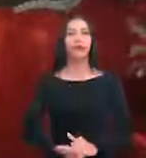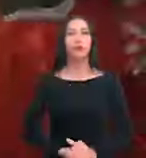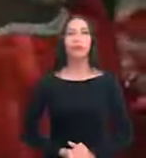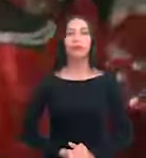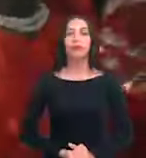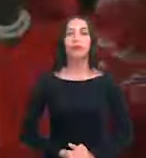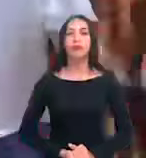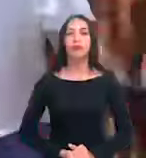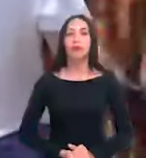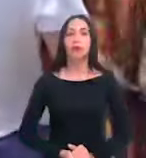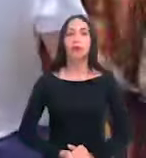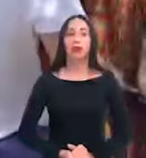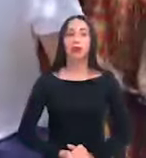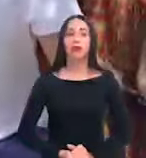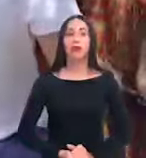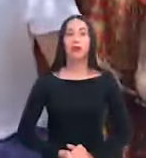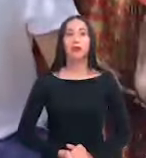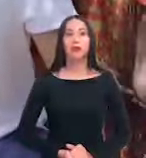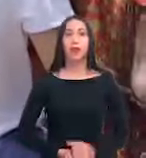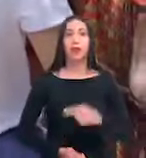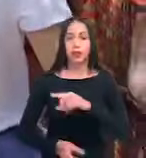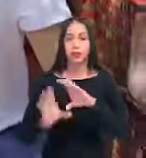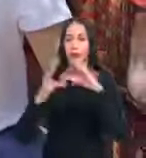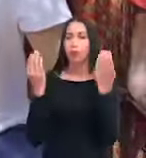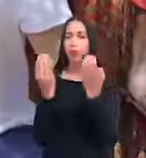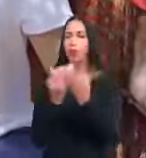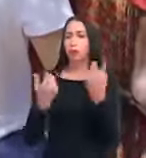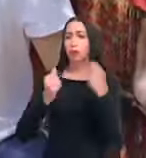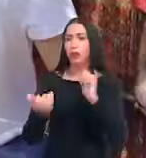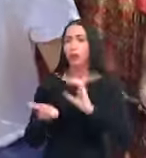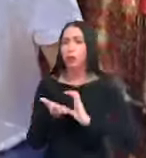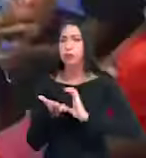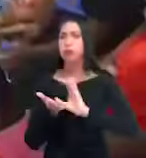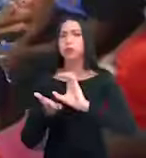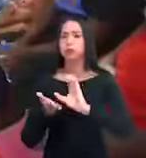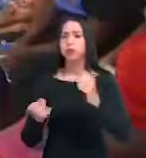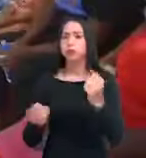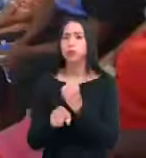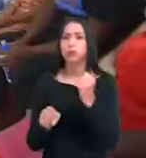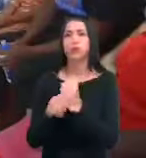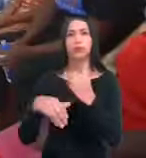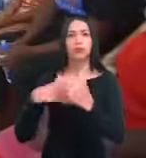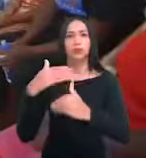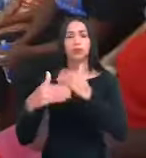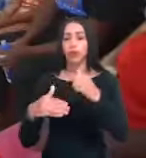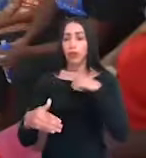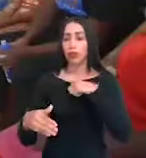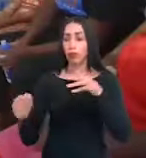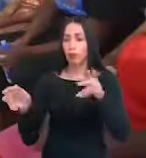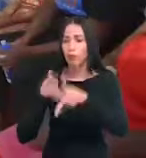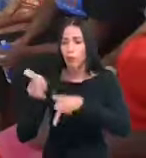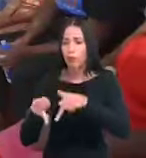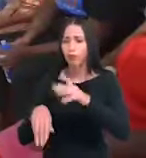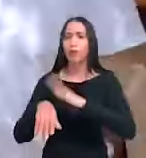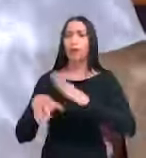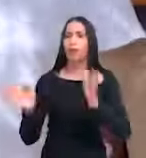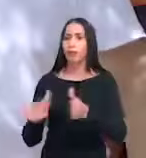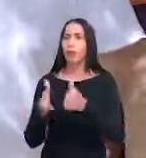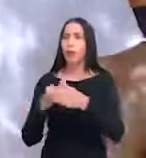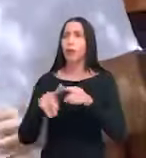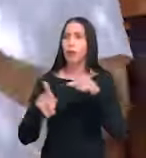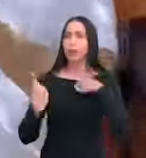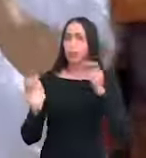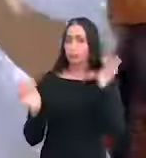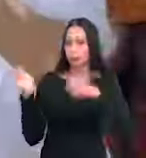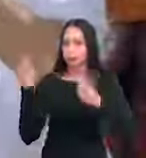Eu tenho um pé na comunidade, eu acho que é onde a gente tem que investir, porque onde tá, realmente é onde está o povo mais pobre, mas um